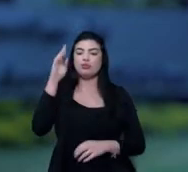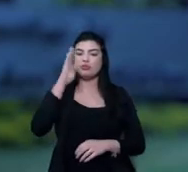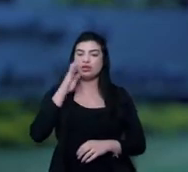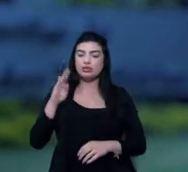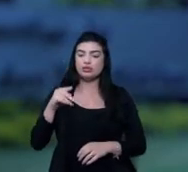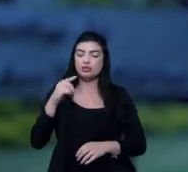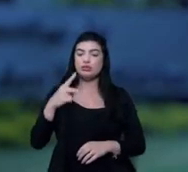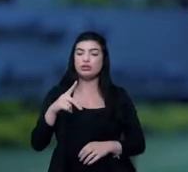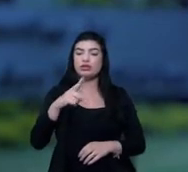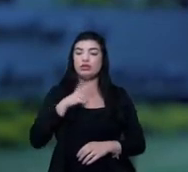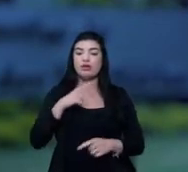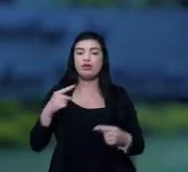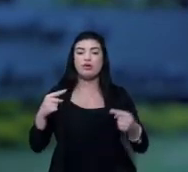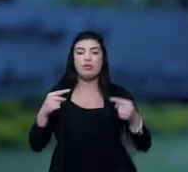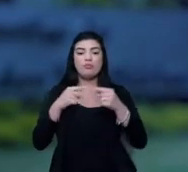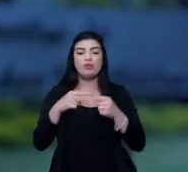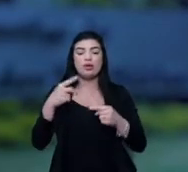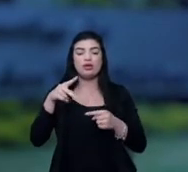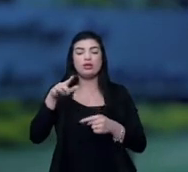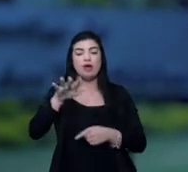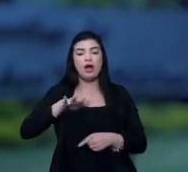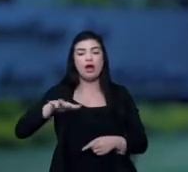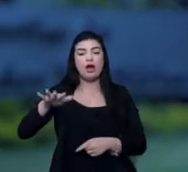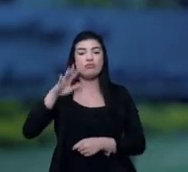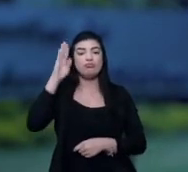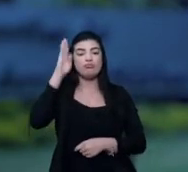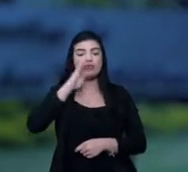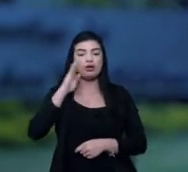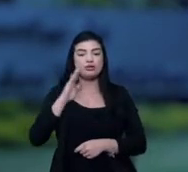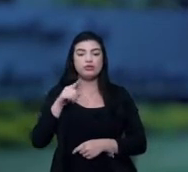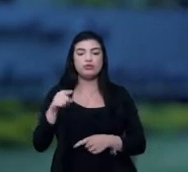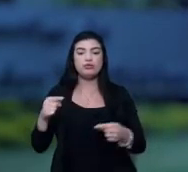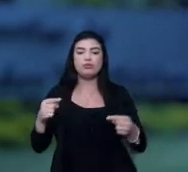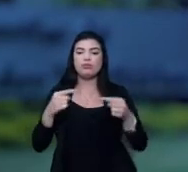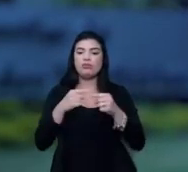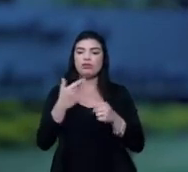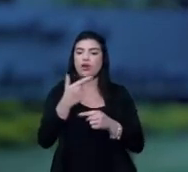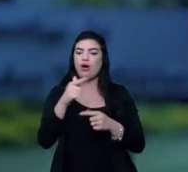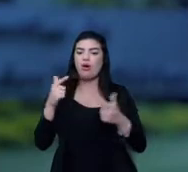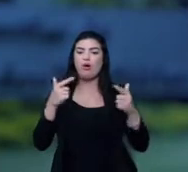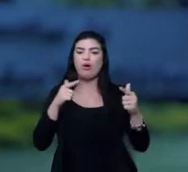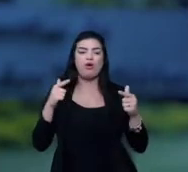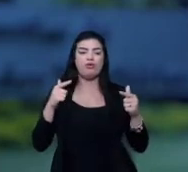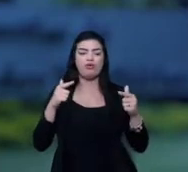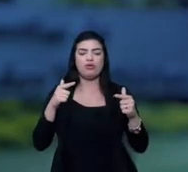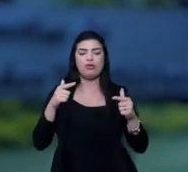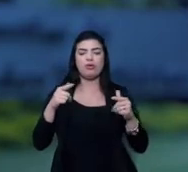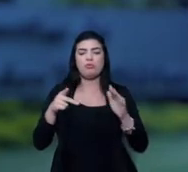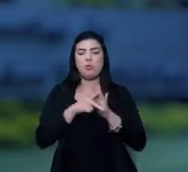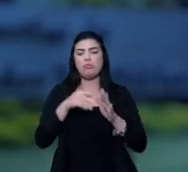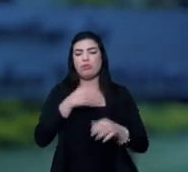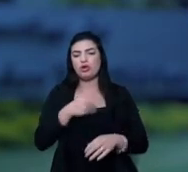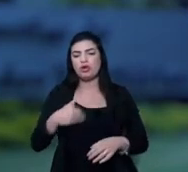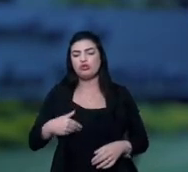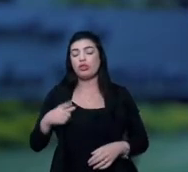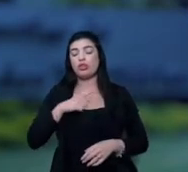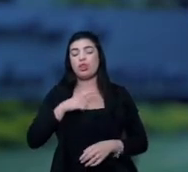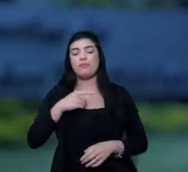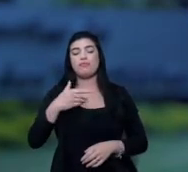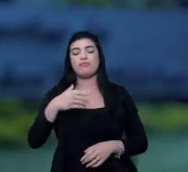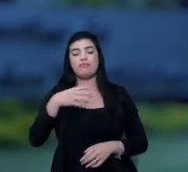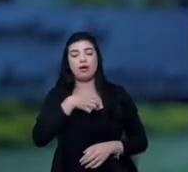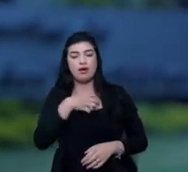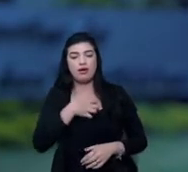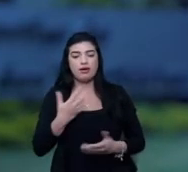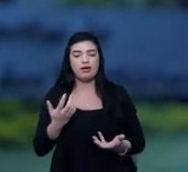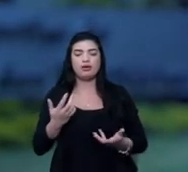uma grande parte do Brasil que vai além das divisões políticas. Então a gente vai ter o sertão da Bahia, o sertão do Nordeste inteiro, o sertão de